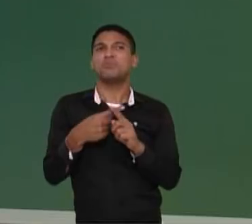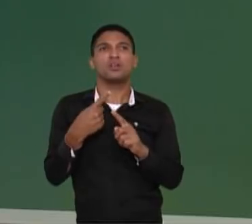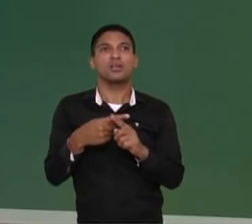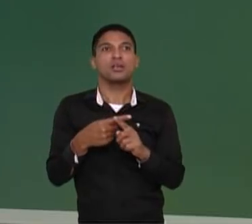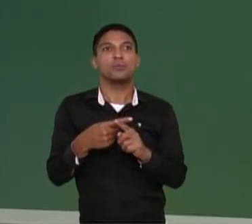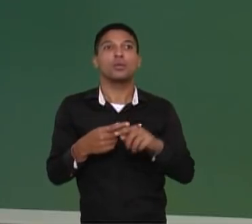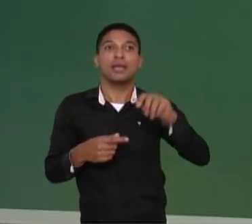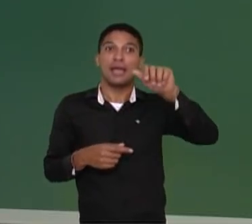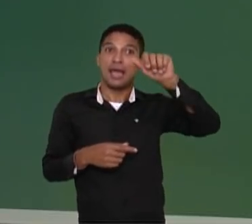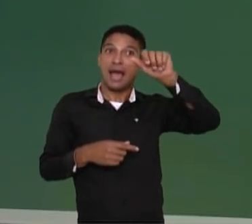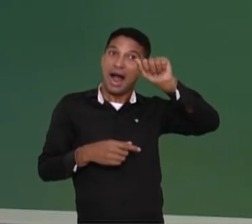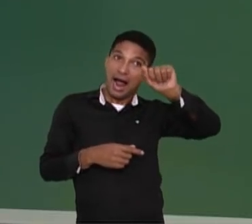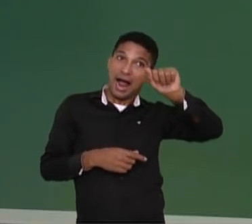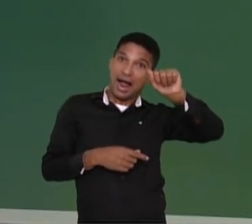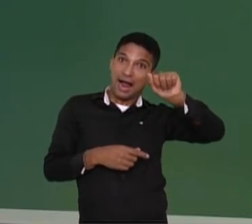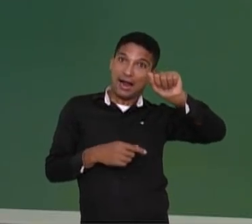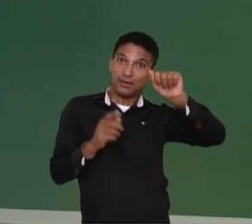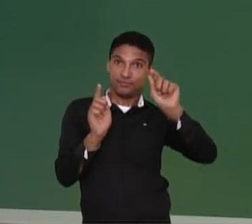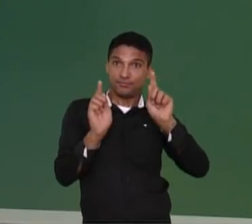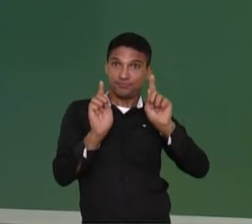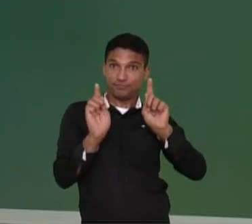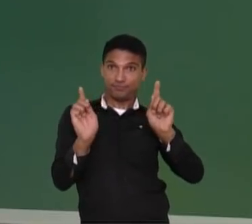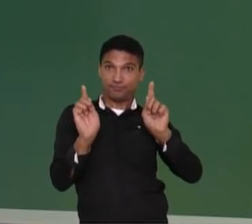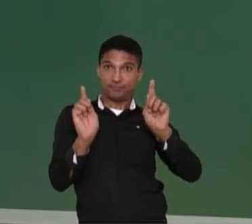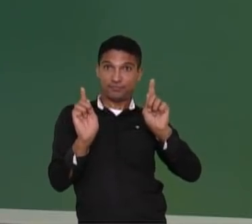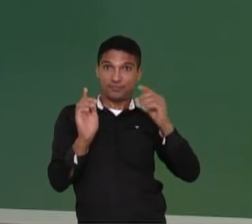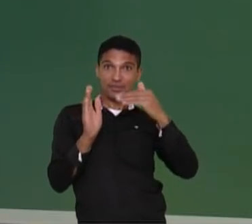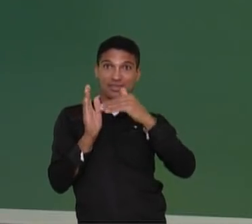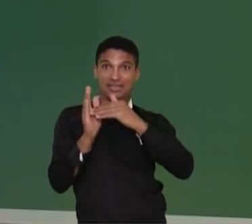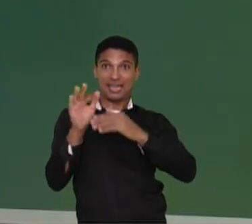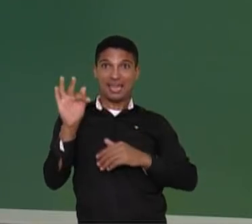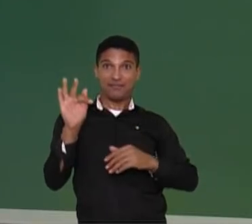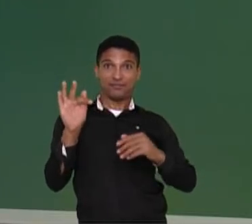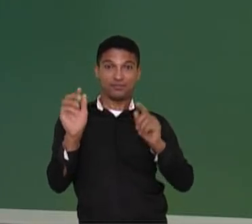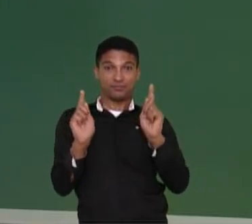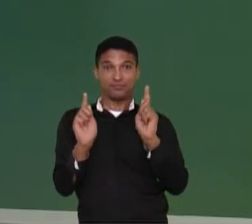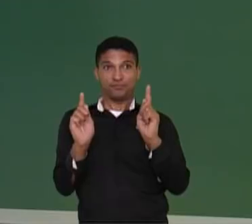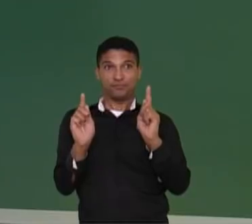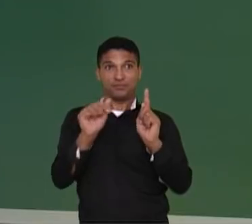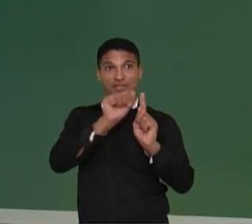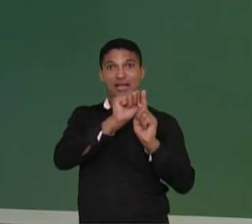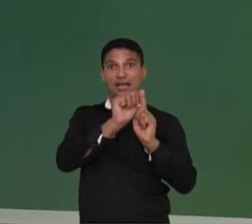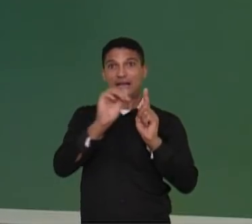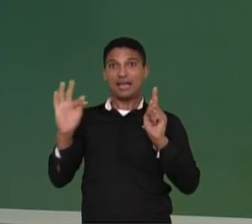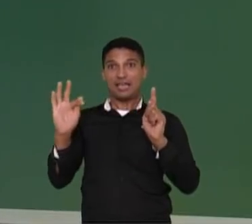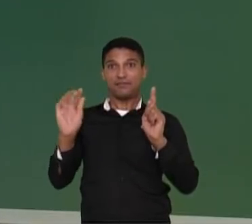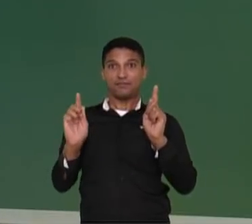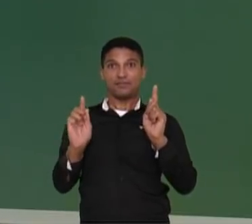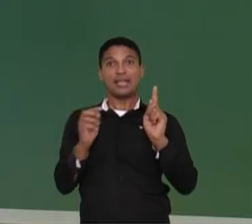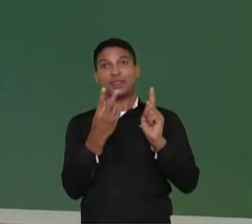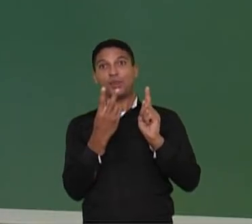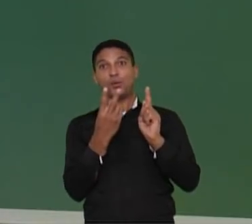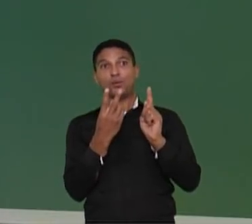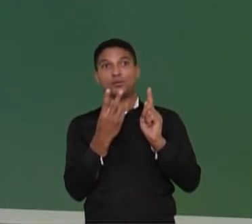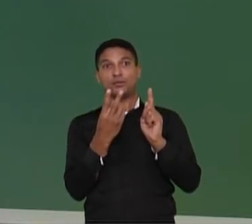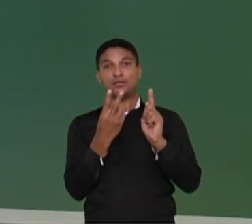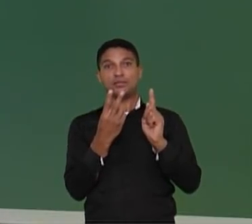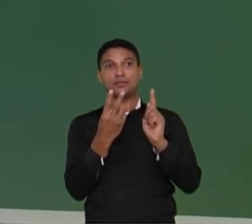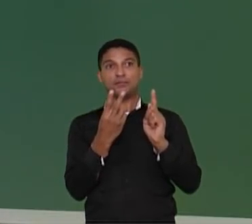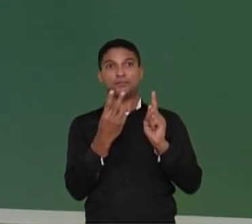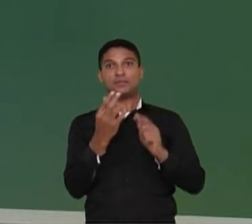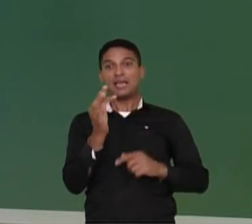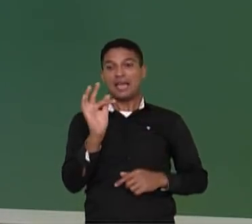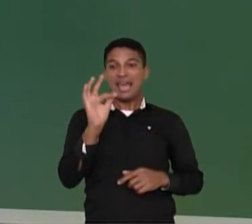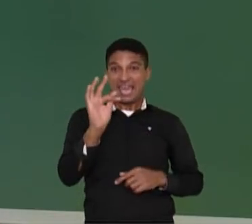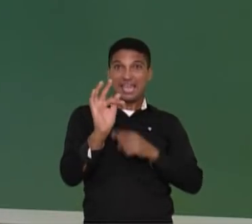confusão no teu desenho aí, conserta lá. Né? De A até F mede 2 e de F até B mede x. Então, por isso, eu fiquei